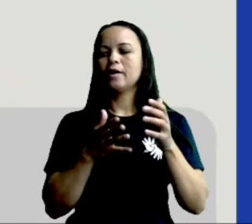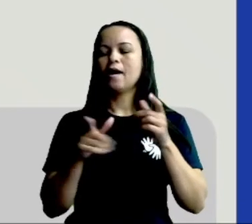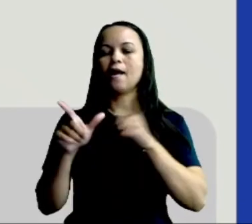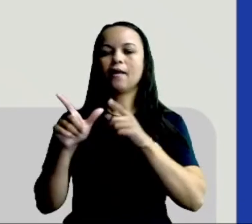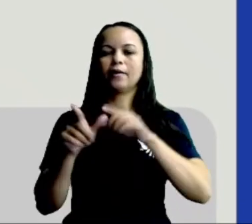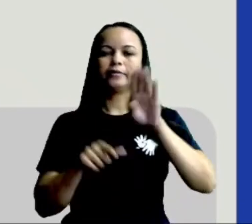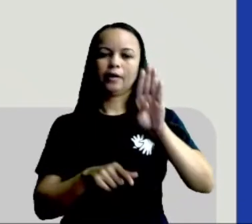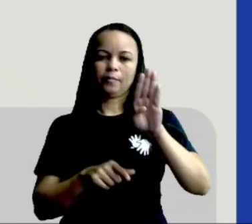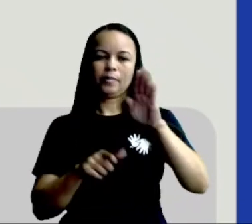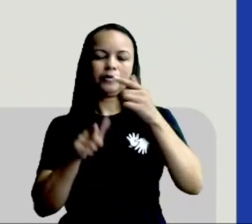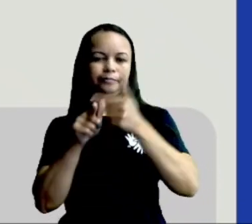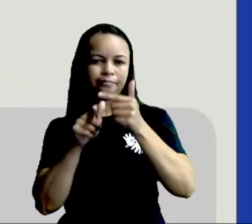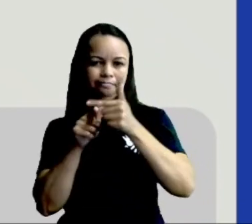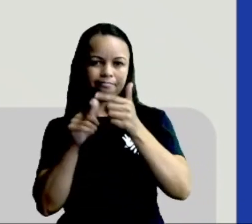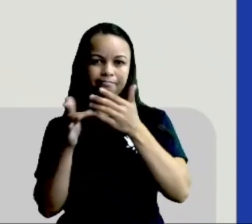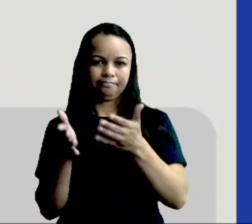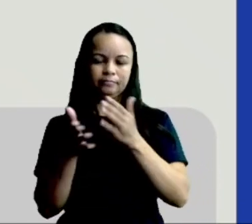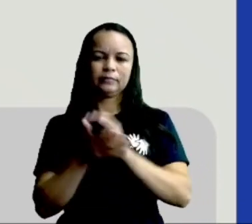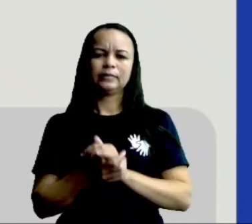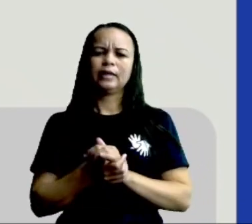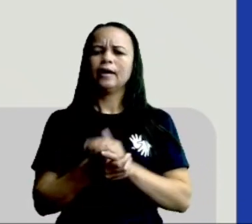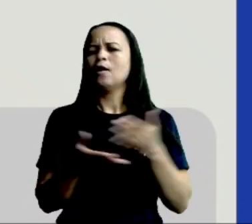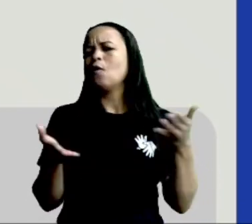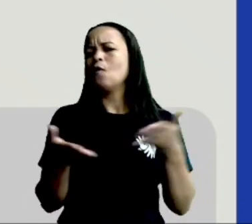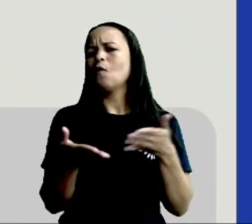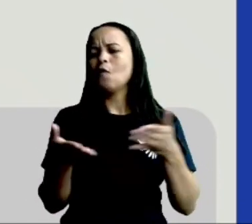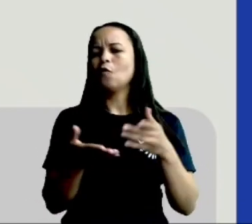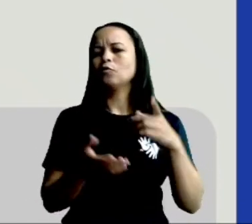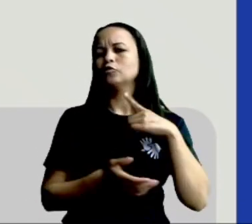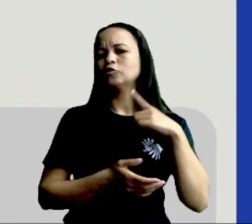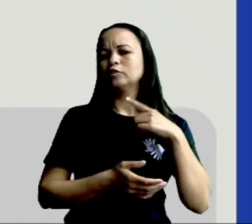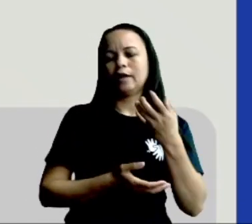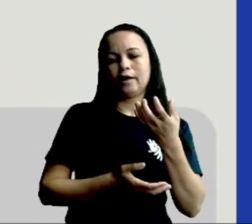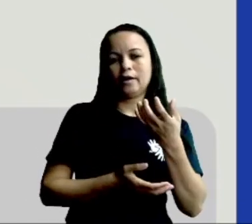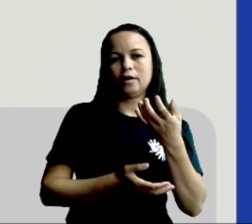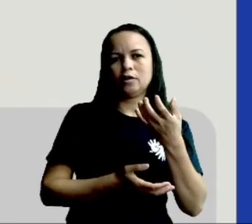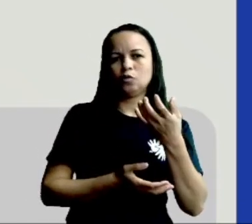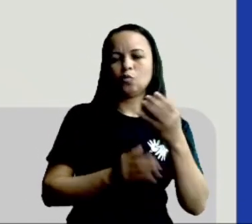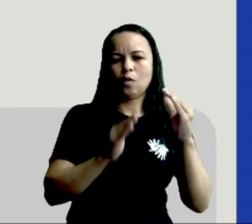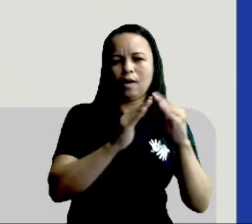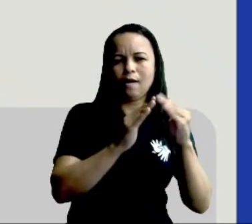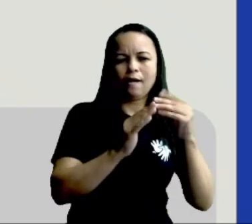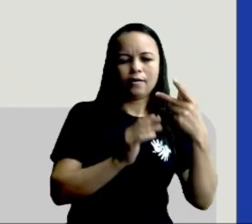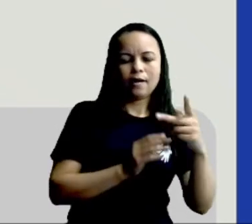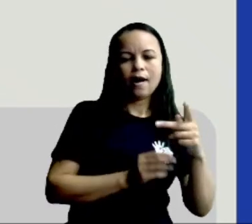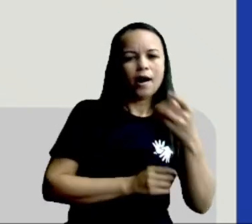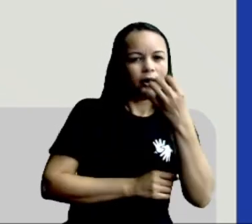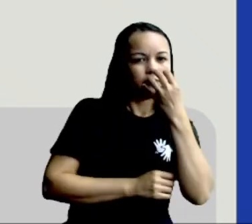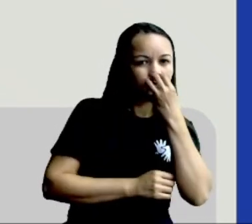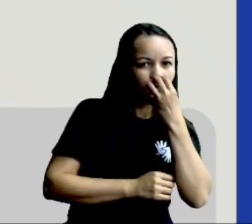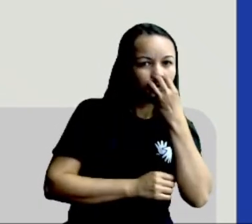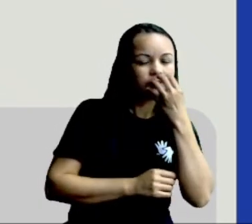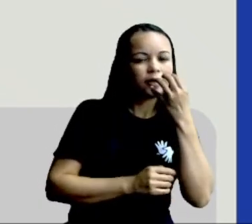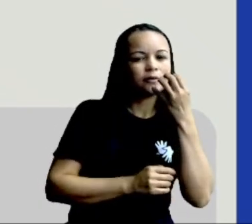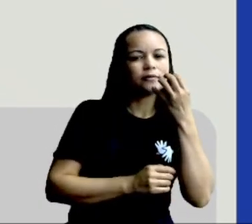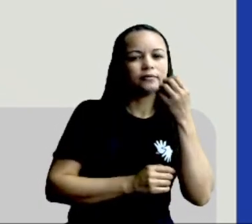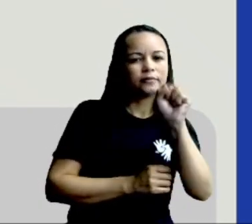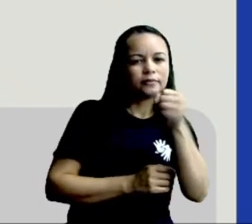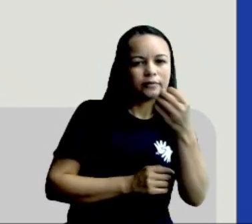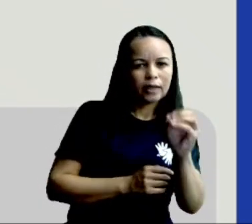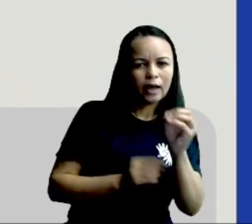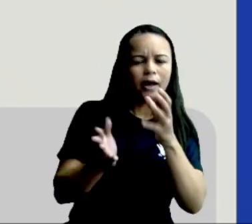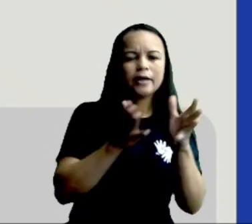do nosso probleminha, que hoje existem no abrigo 80 cães. E Maria quer doar ração para